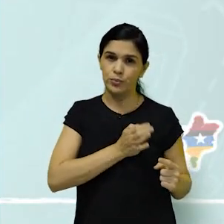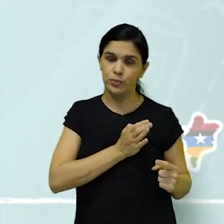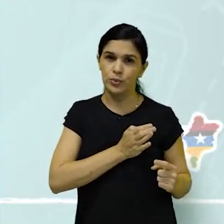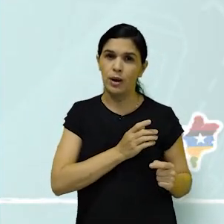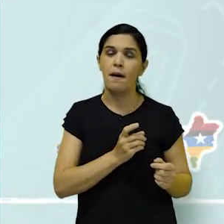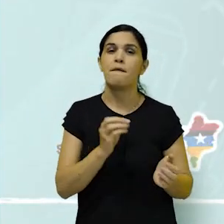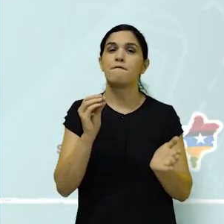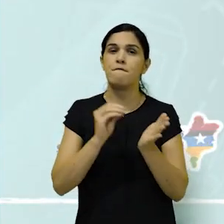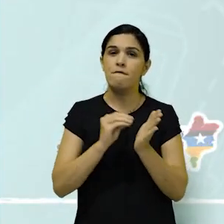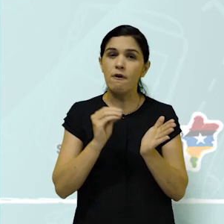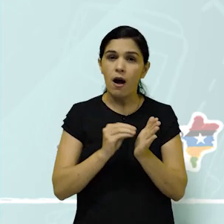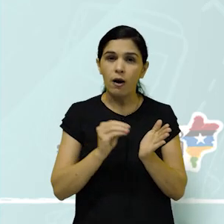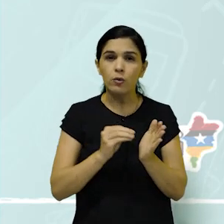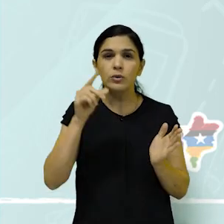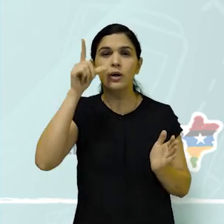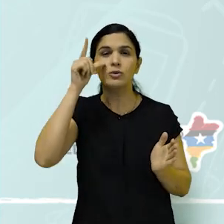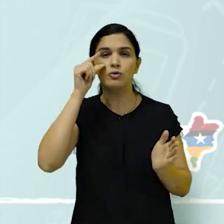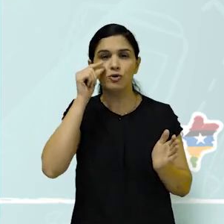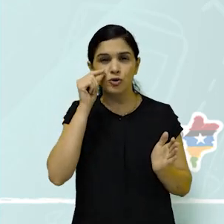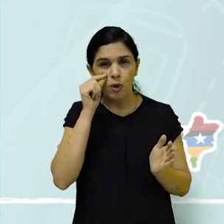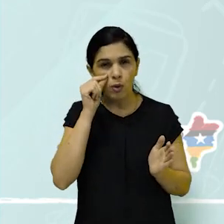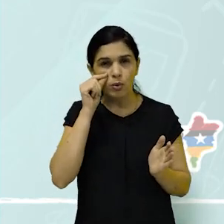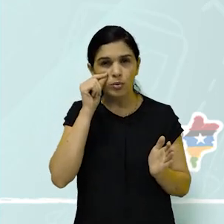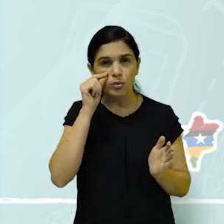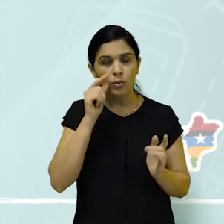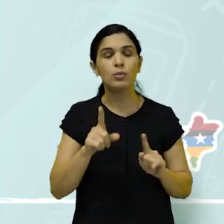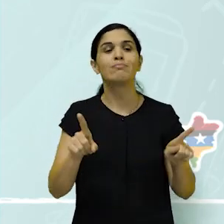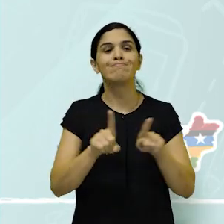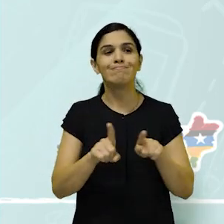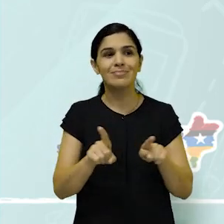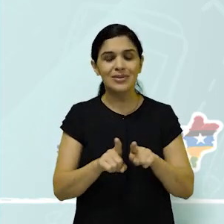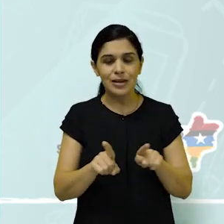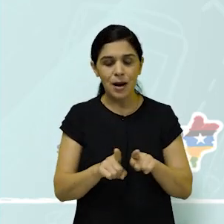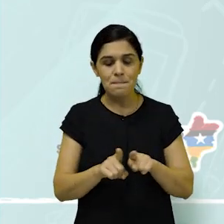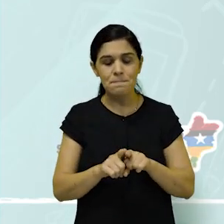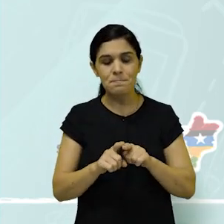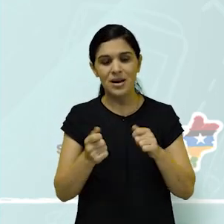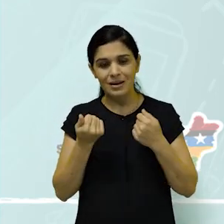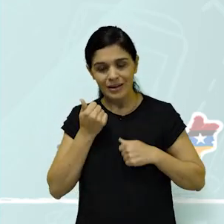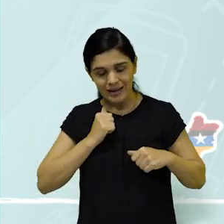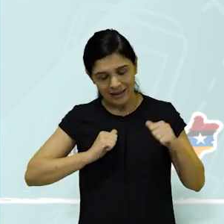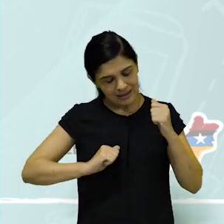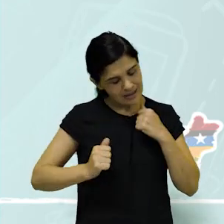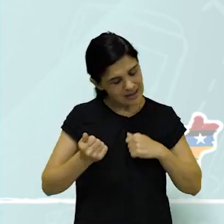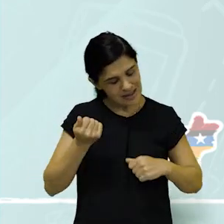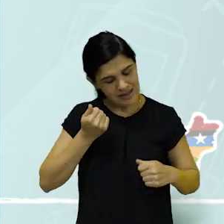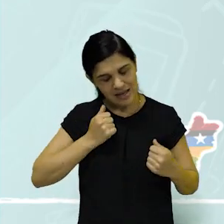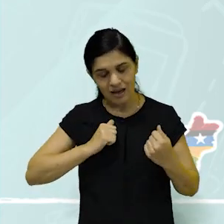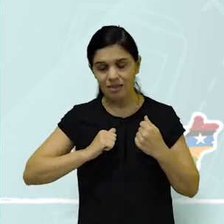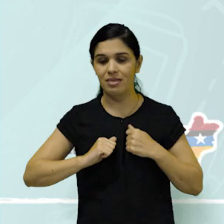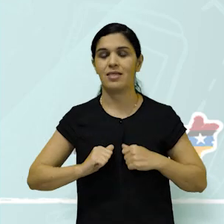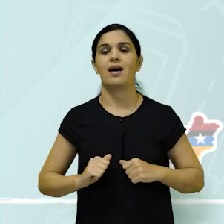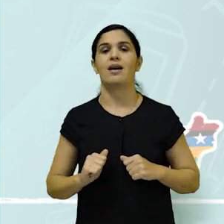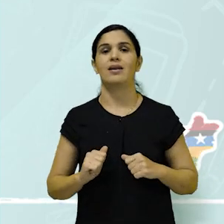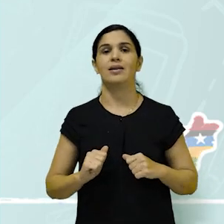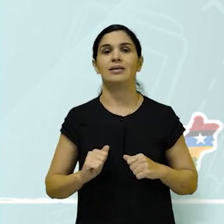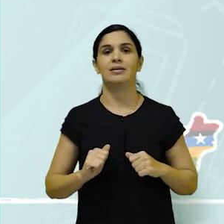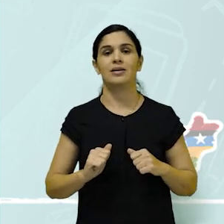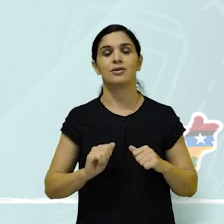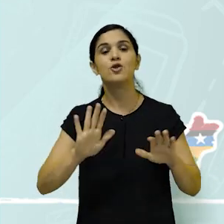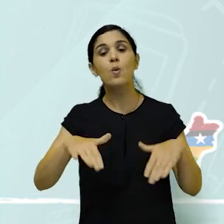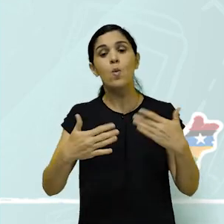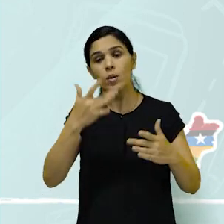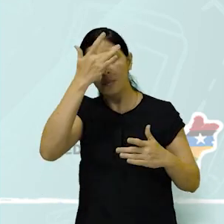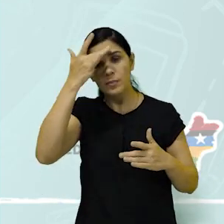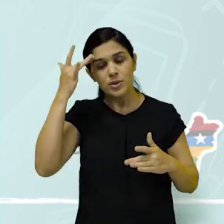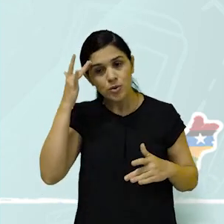ansiedade. Aquela pessoa que ela tem uma crise de ansiedade. O que acontece? Um dos primeiros sintomas que o corpo dá para esse indivíduo, a frequência cardíaca, ela é o